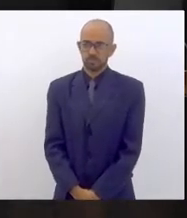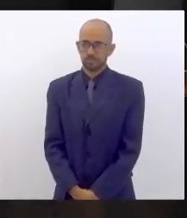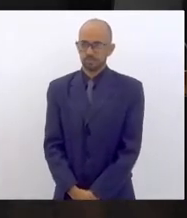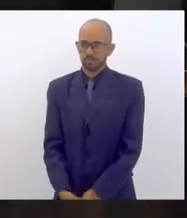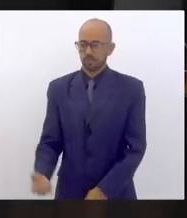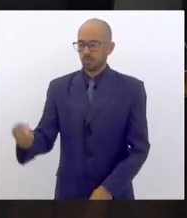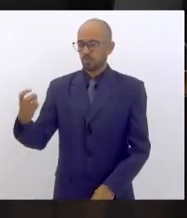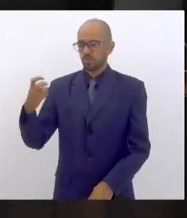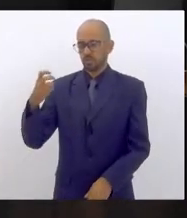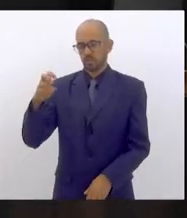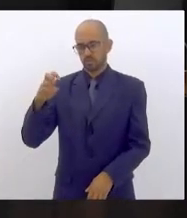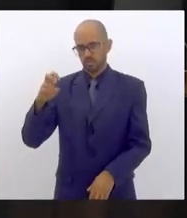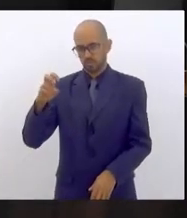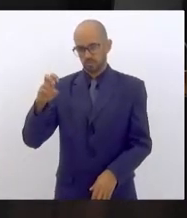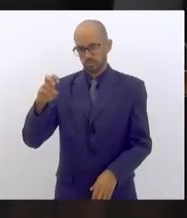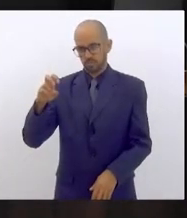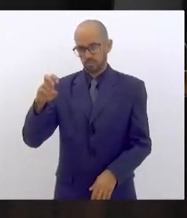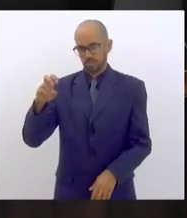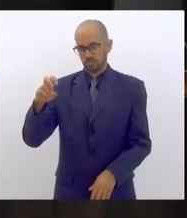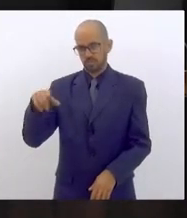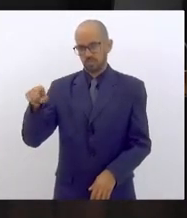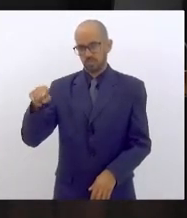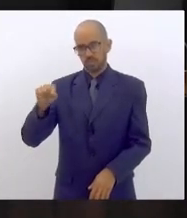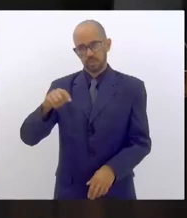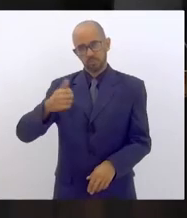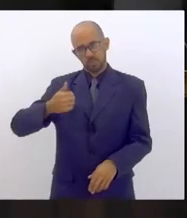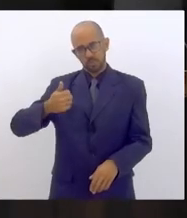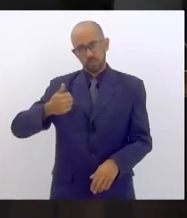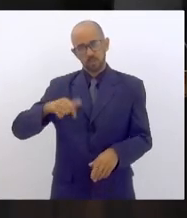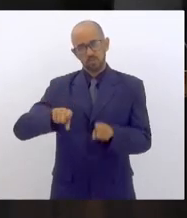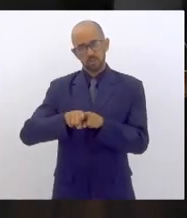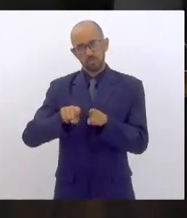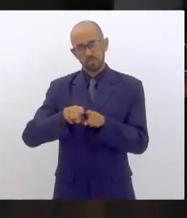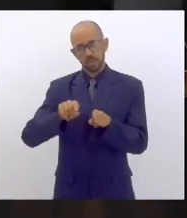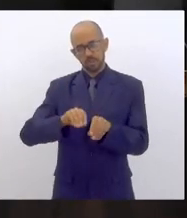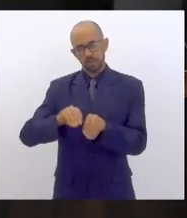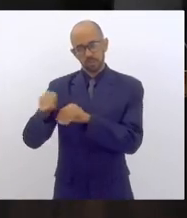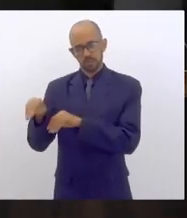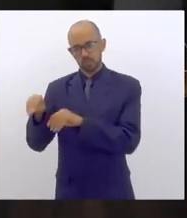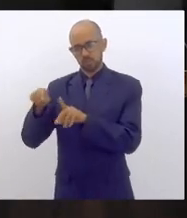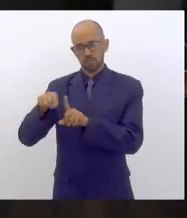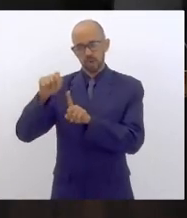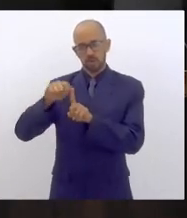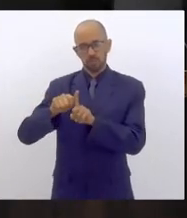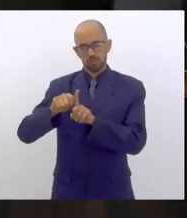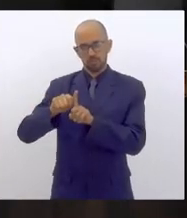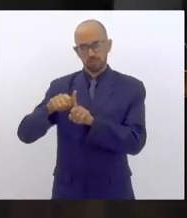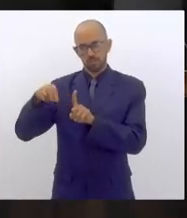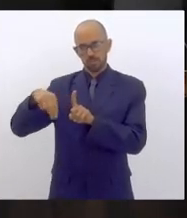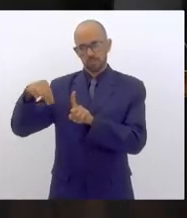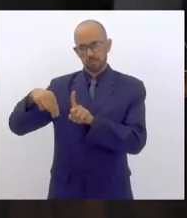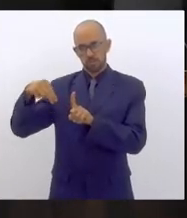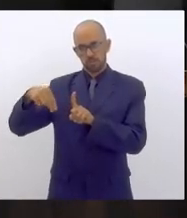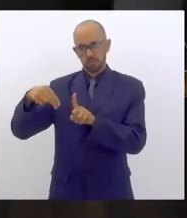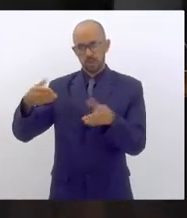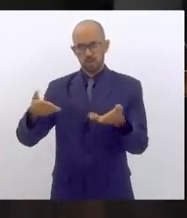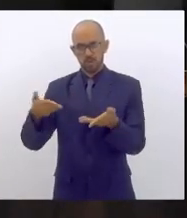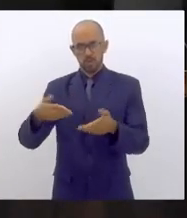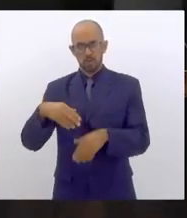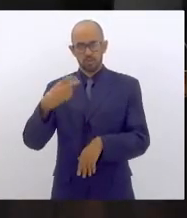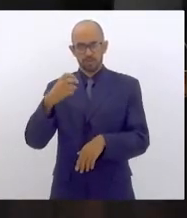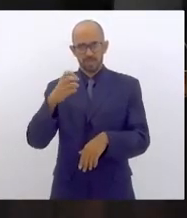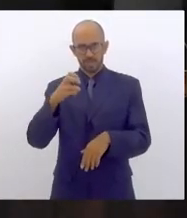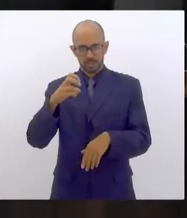É o quinto. Então, esse primeiro também saiu, foi para novembro. O primeiro e o 12º. Vamos votar o quinto da